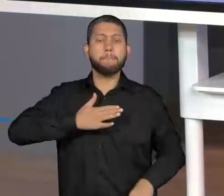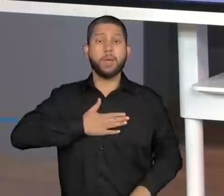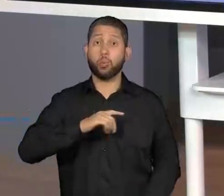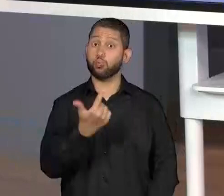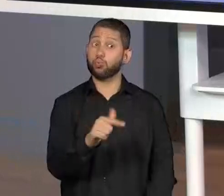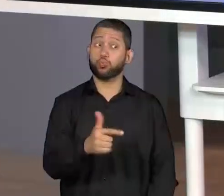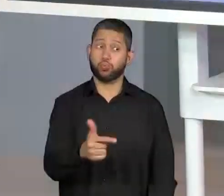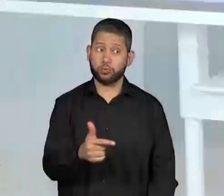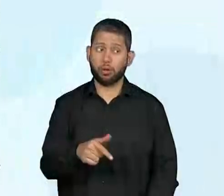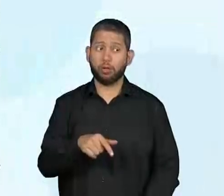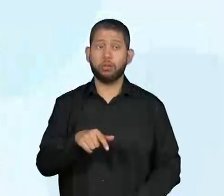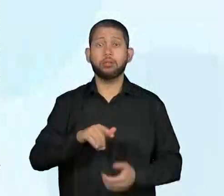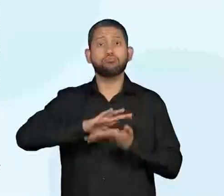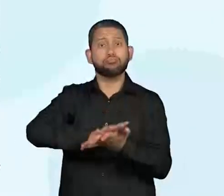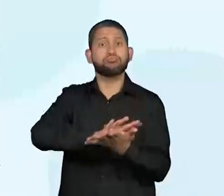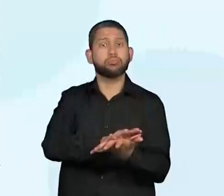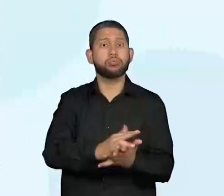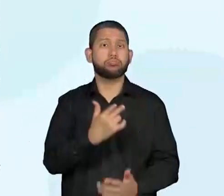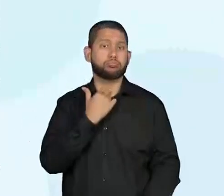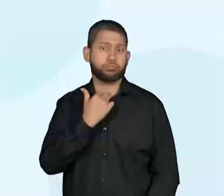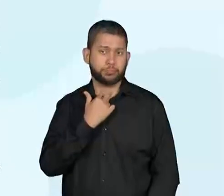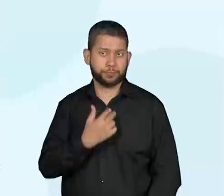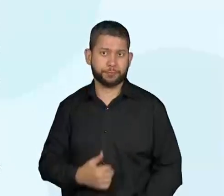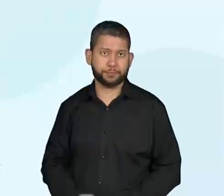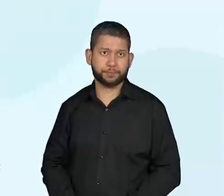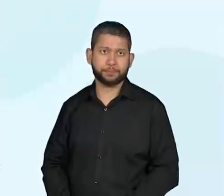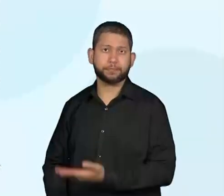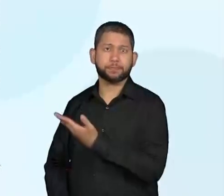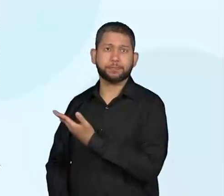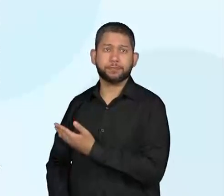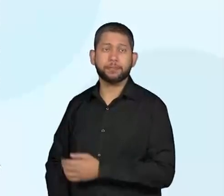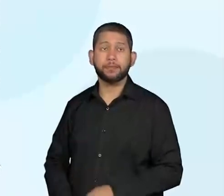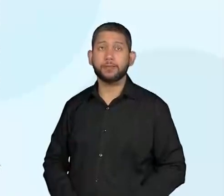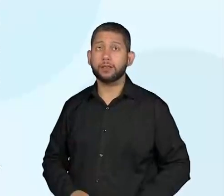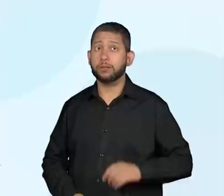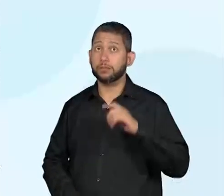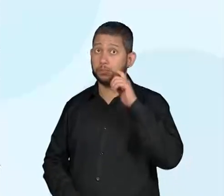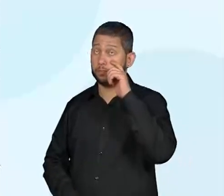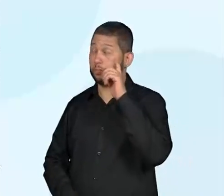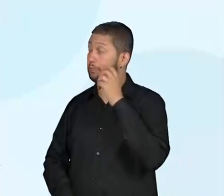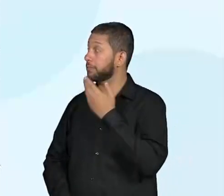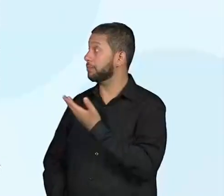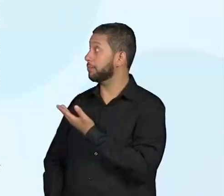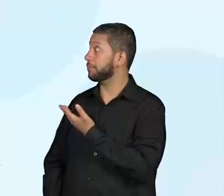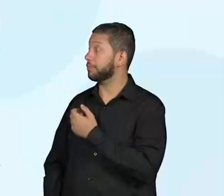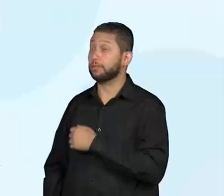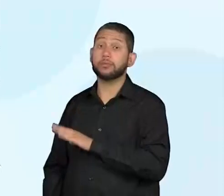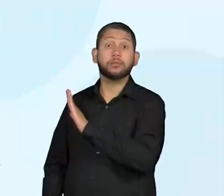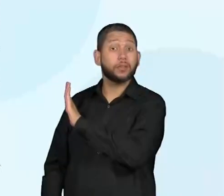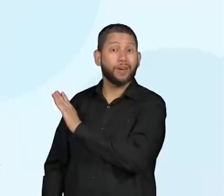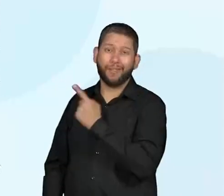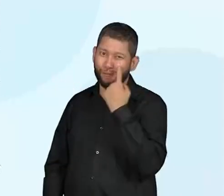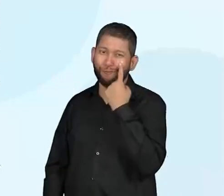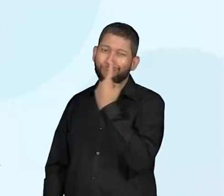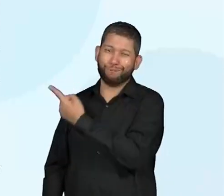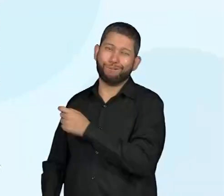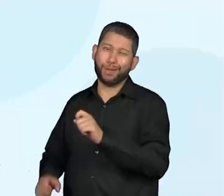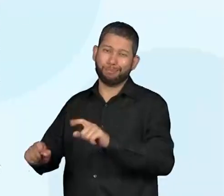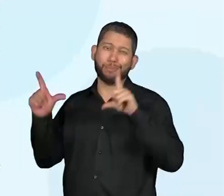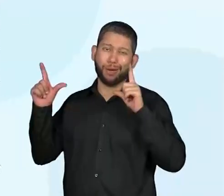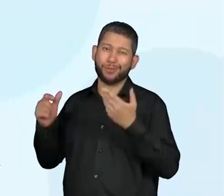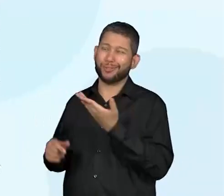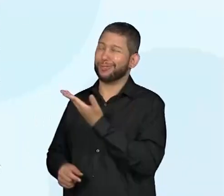um pouquinho. Olha só, existe também o que a professora falou lá no início, ó, observem essa imagem,